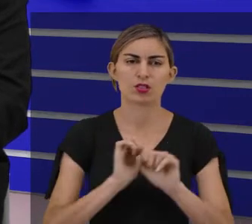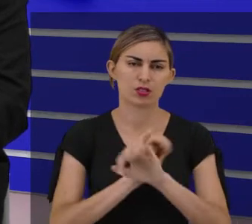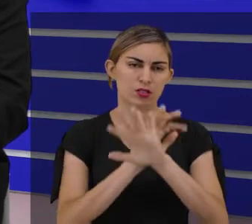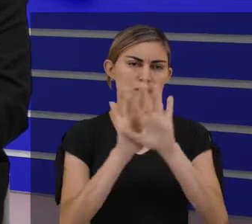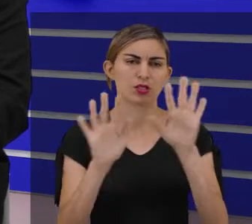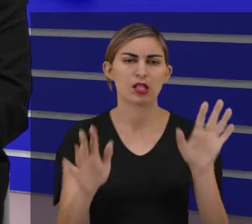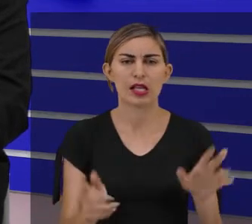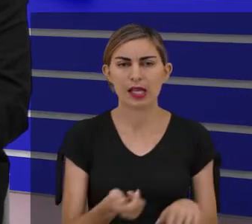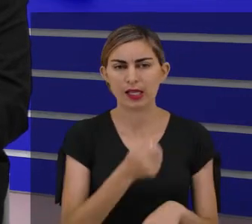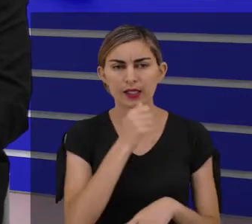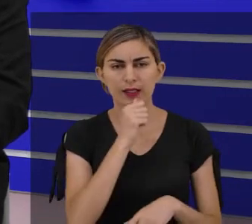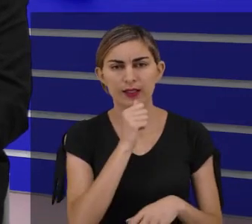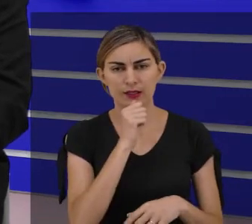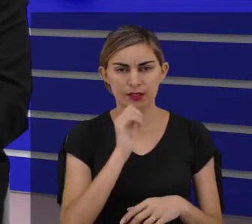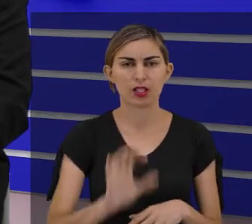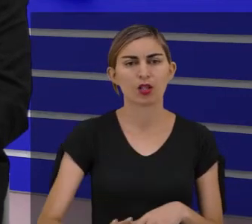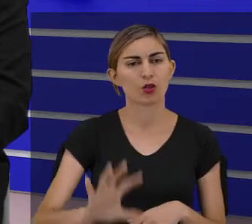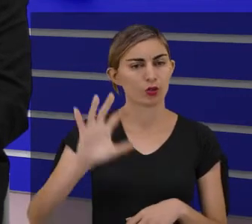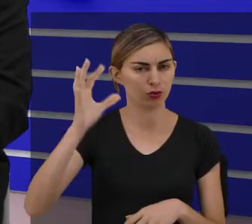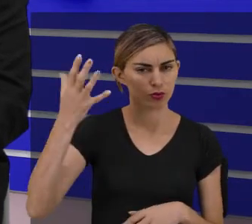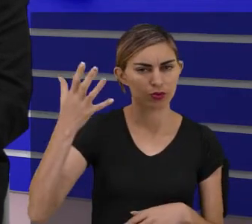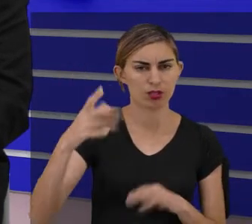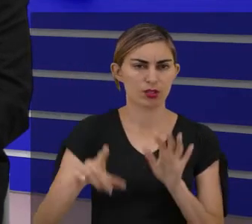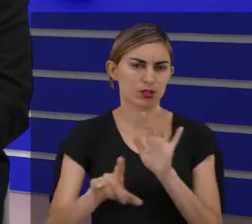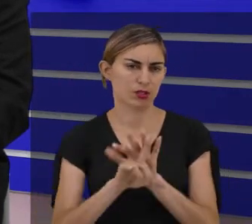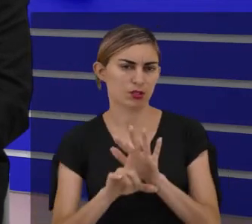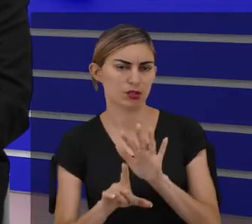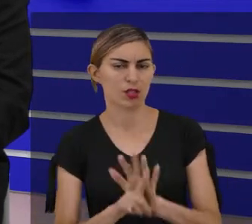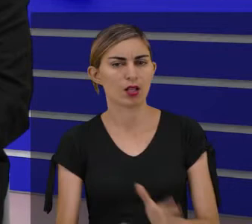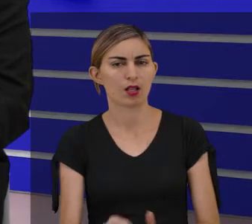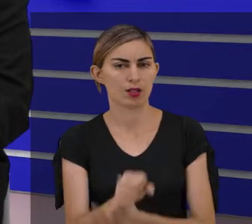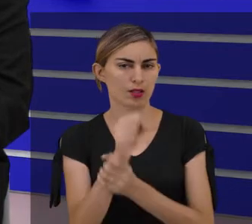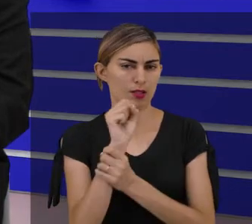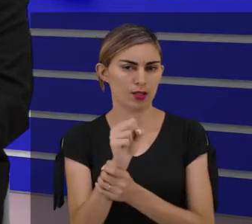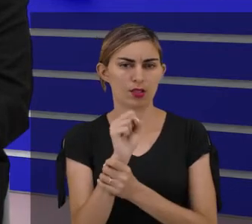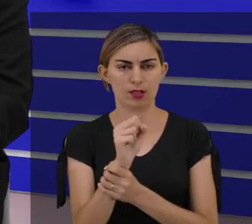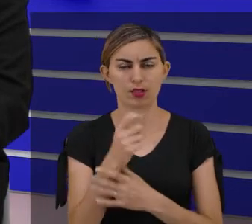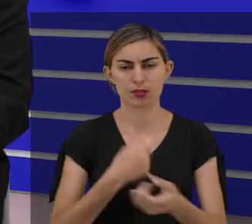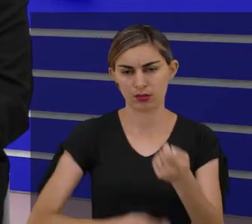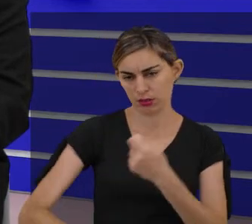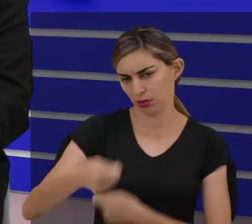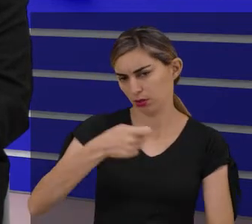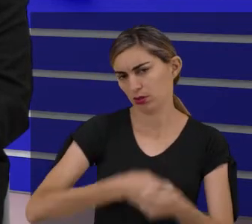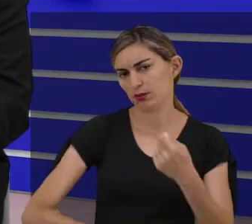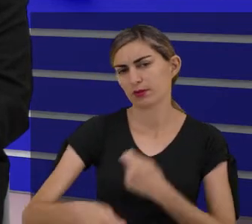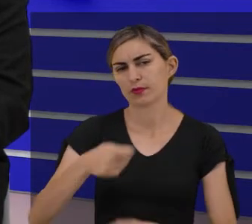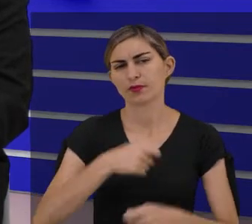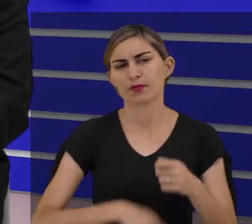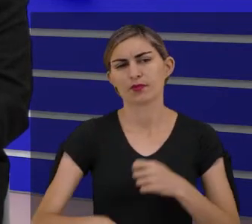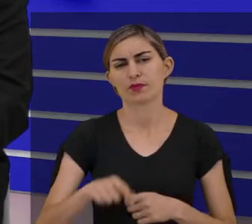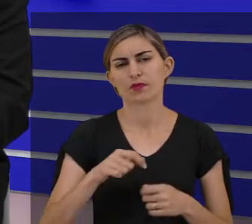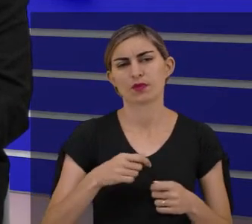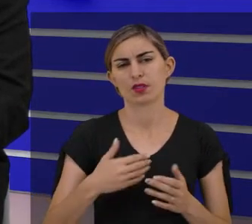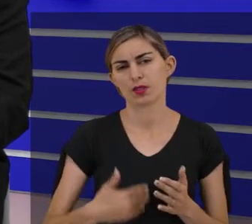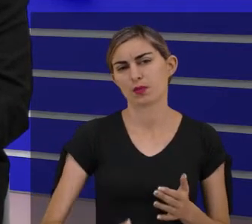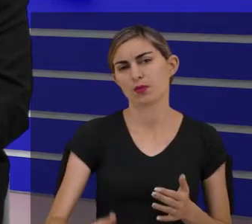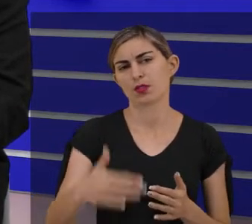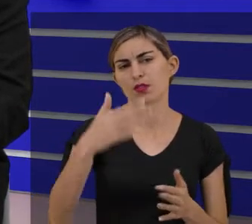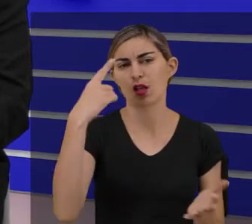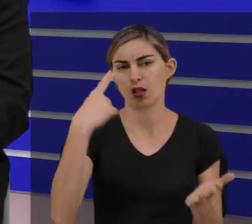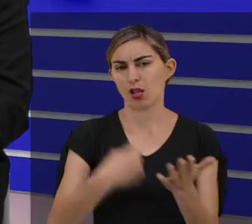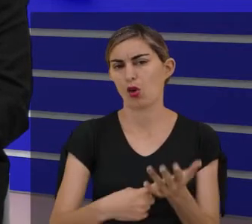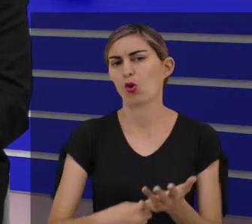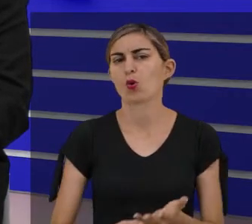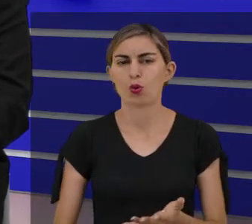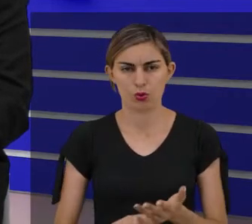que ainda acontece, não é? A lei ainda garante essa negociação, não é, a partir dos